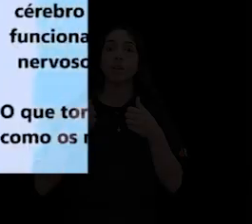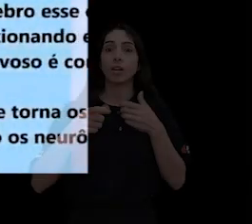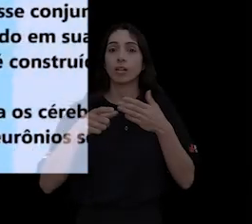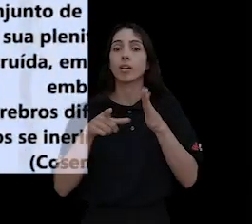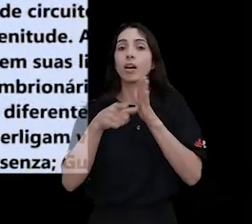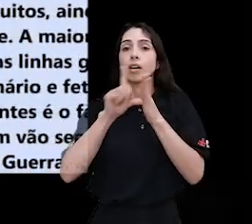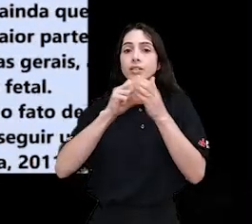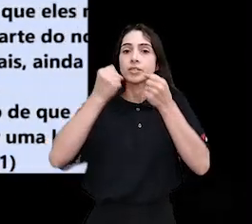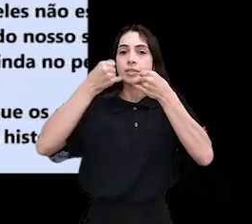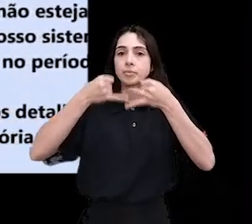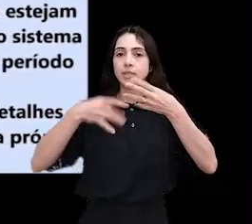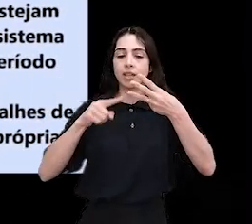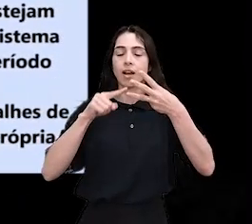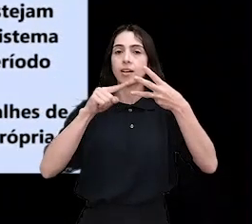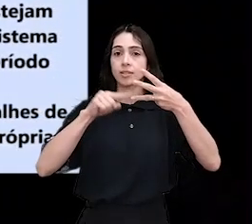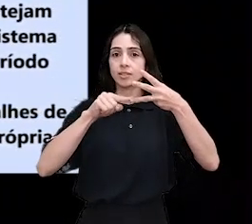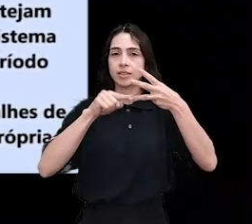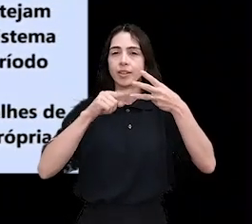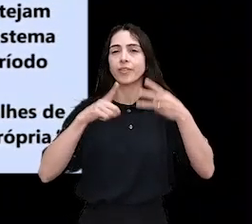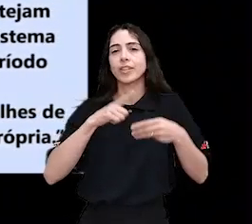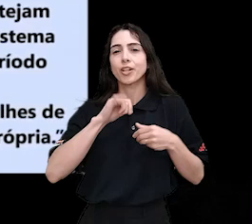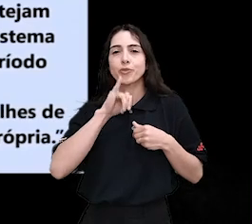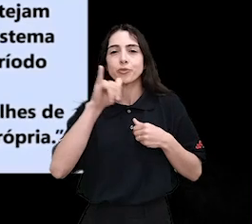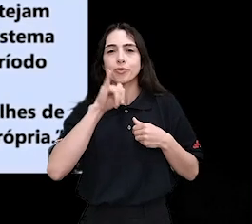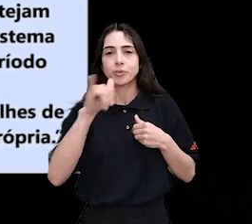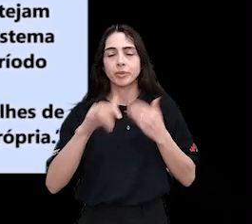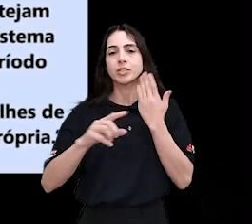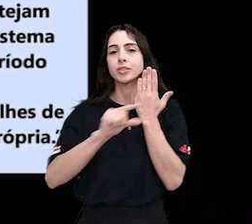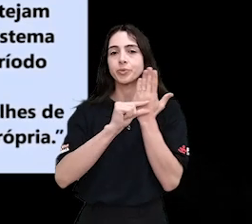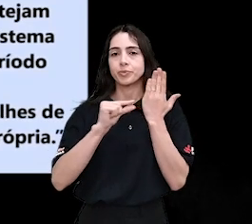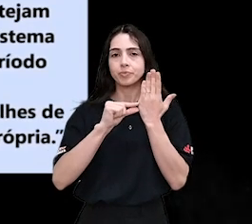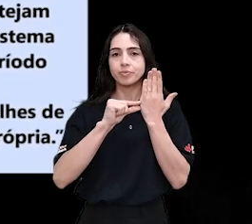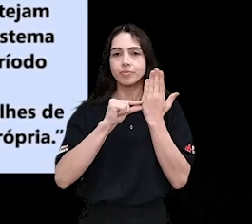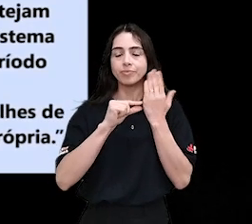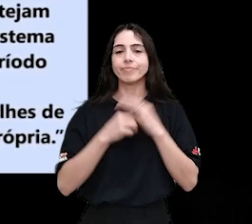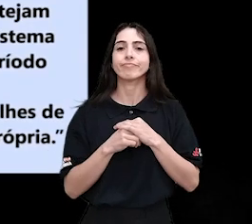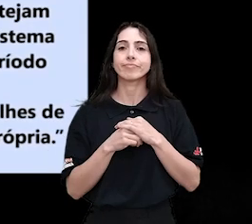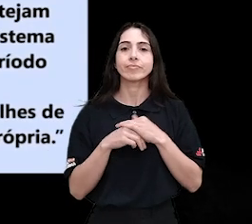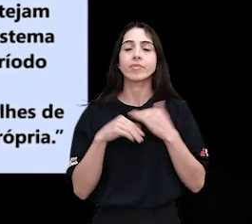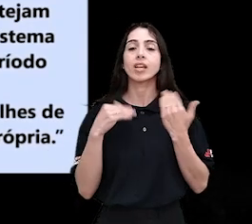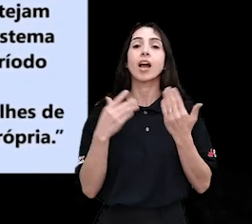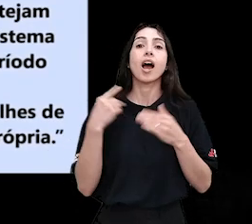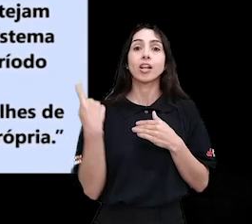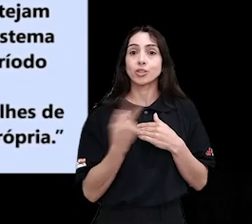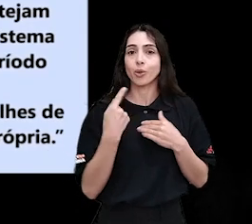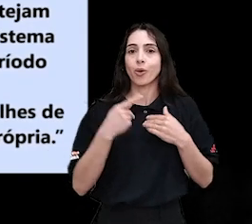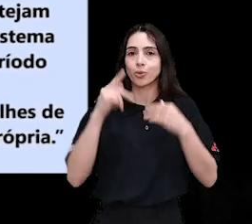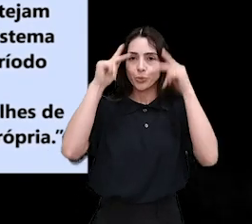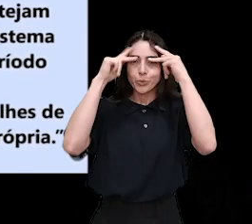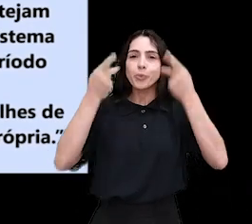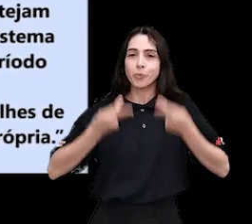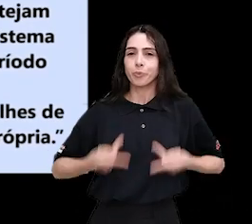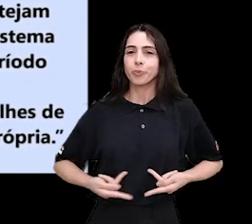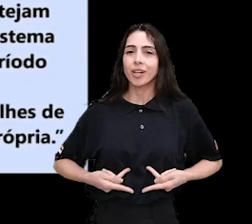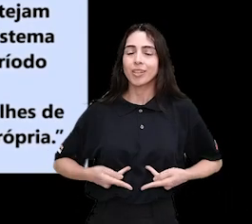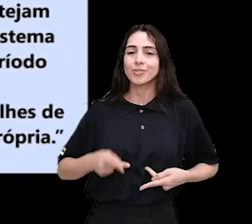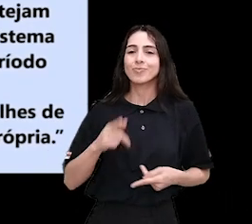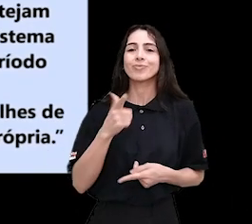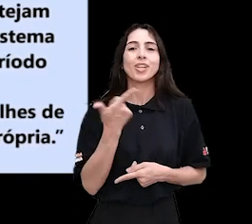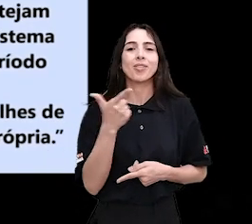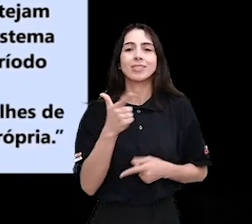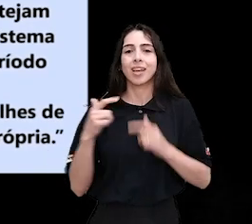Antes de falarmos da terceira unidade, vamos trazer algumas informações de Cosenza e Guerra. Em relação à